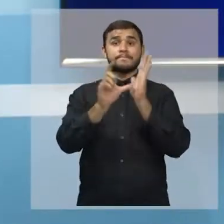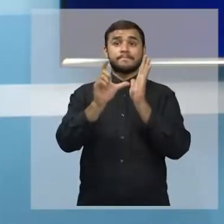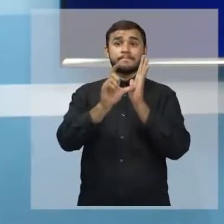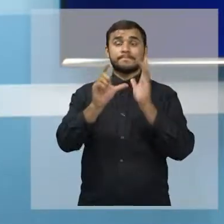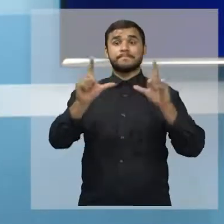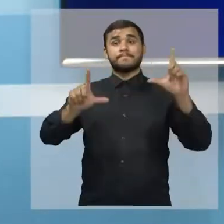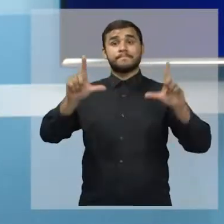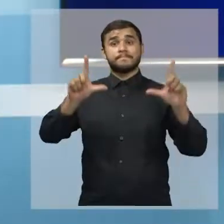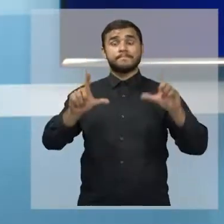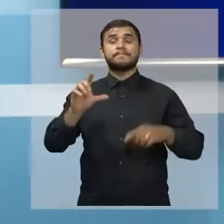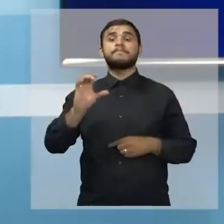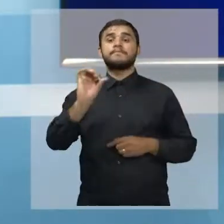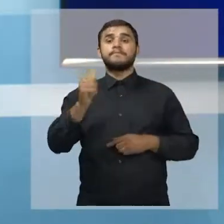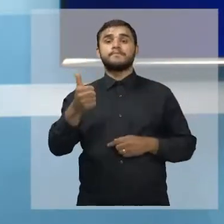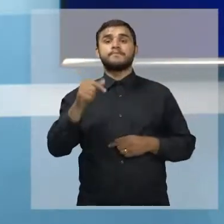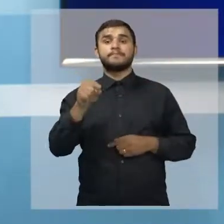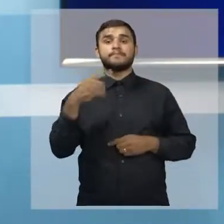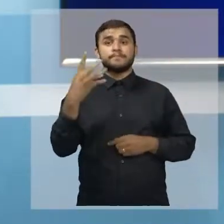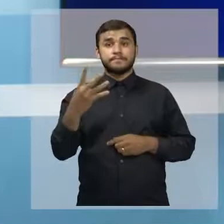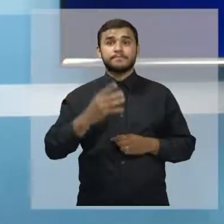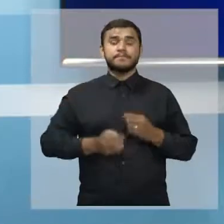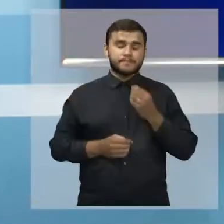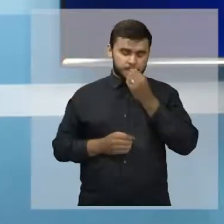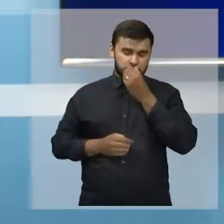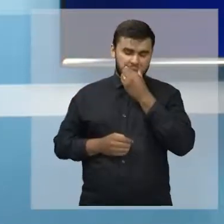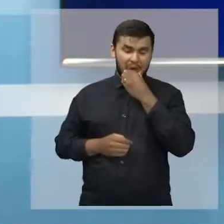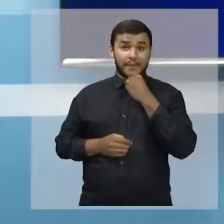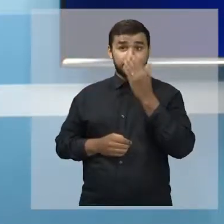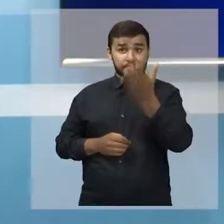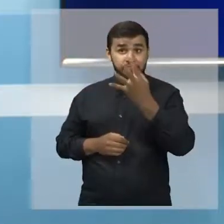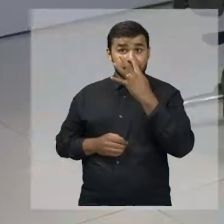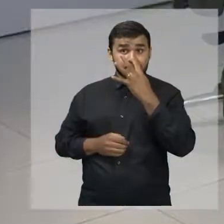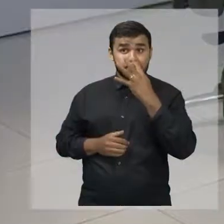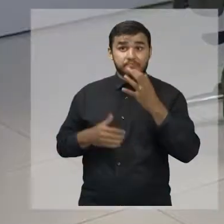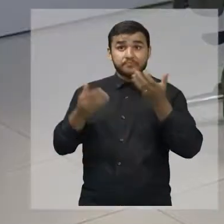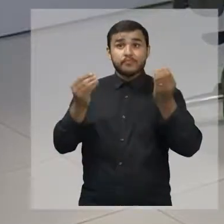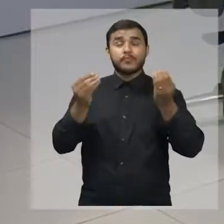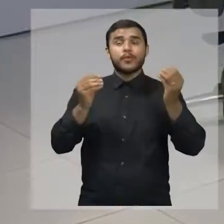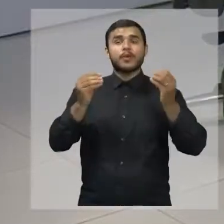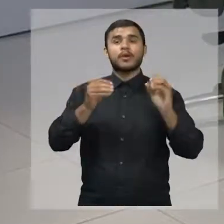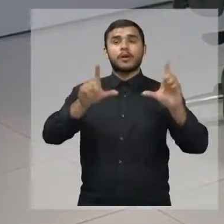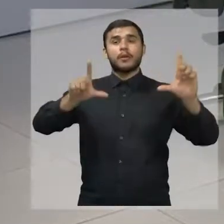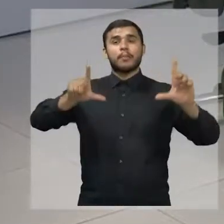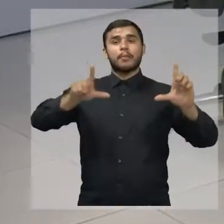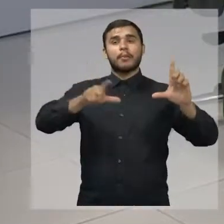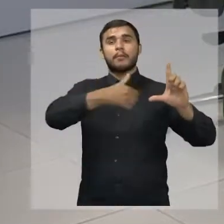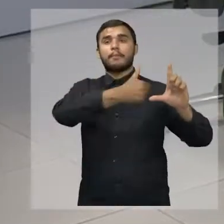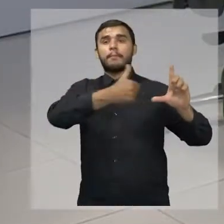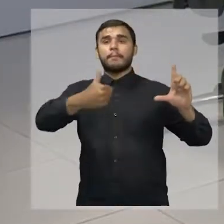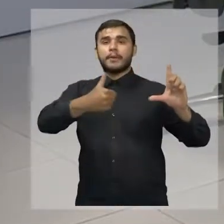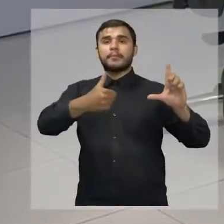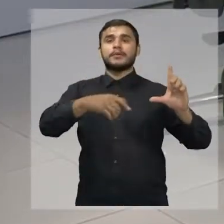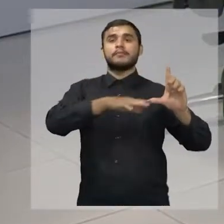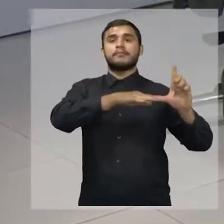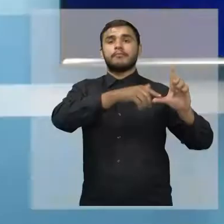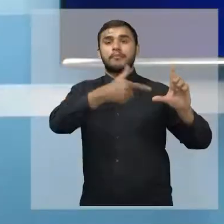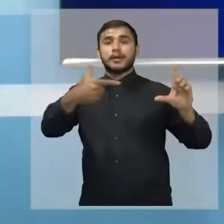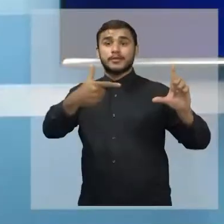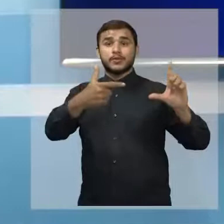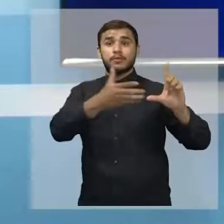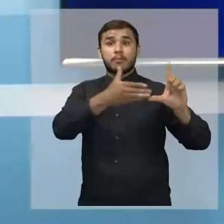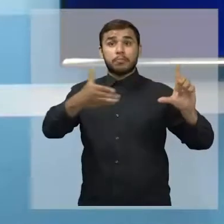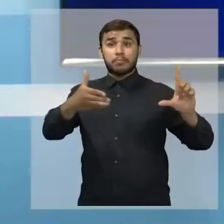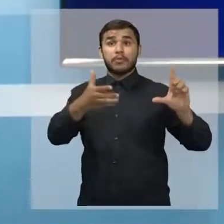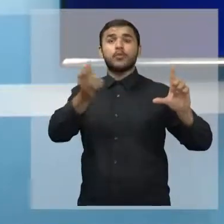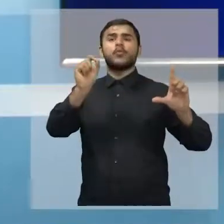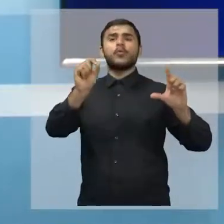você assinante que ligou agora, discutimos os 2 primeiros blocos, a cultura político-partidária do Brasil. No segundo